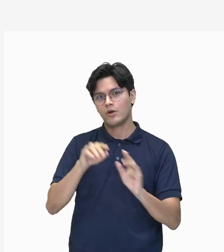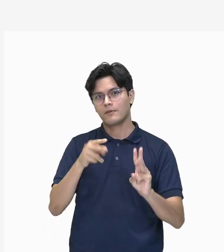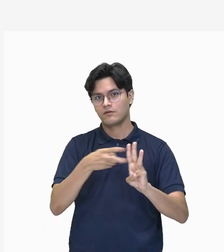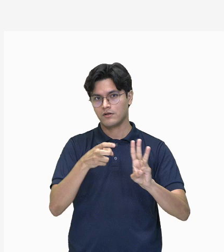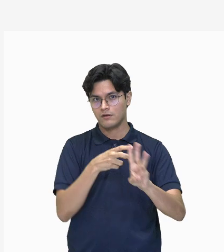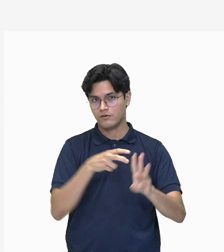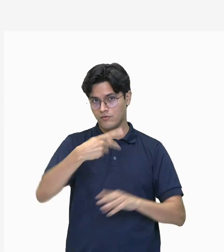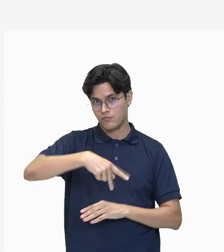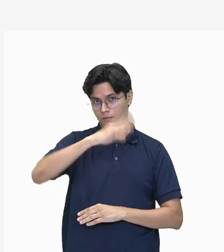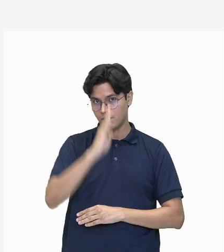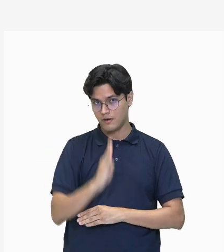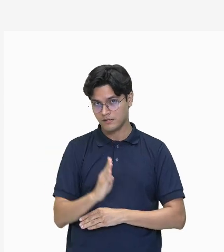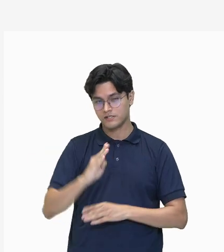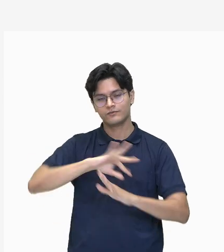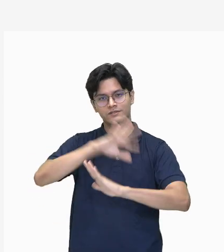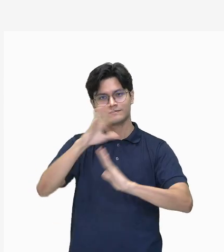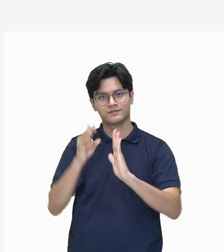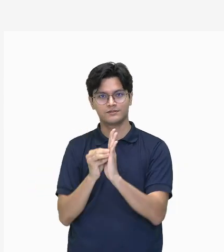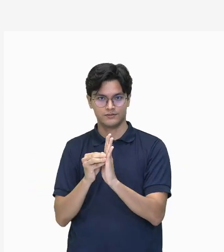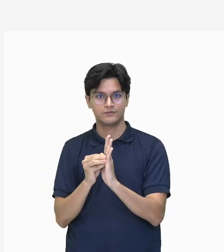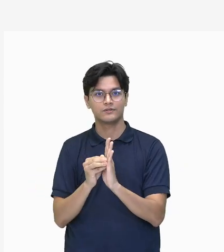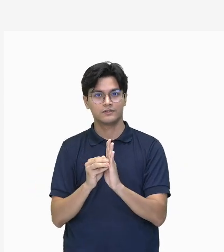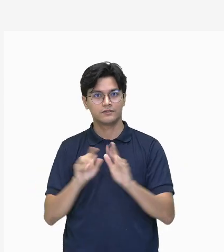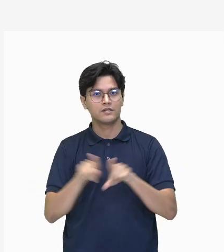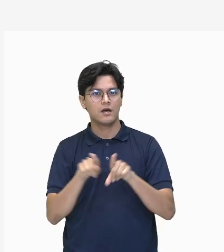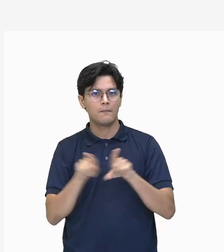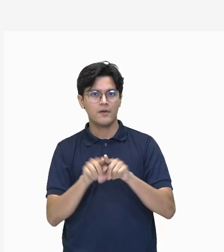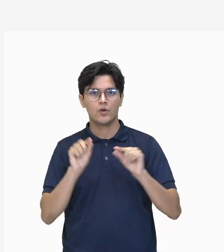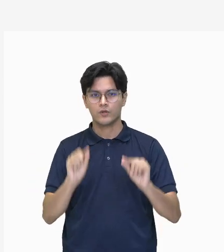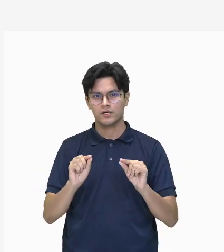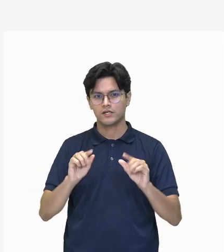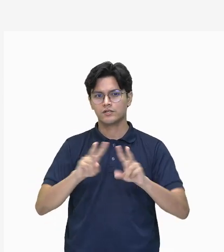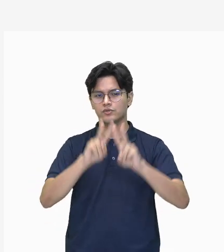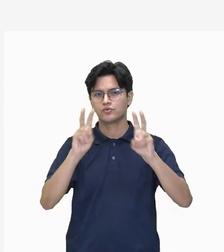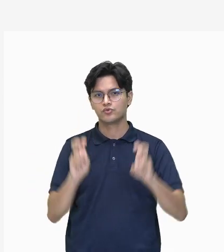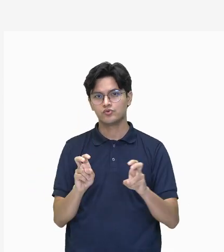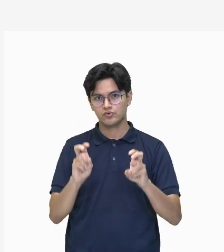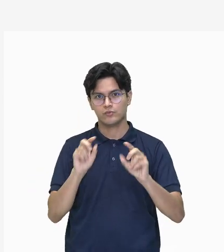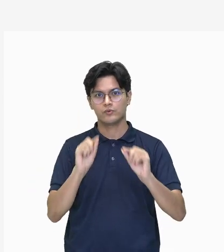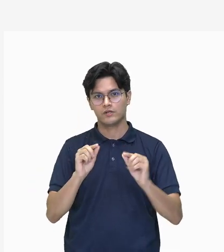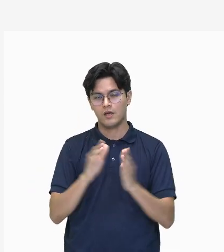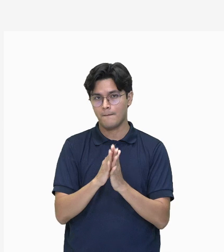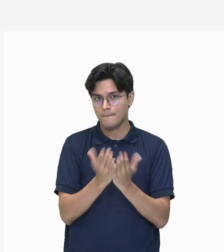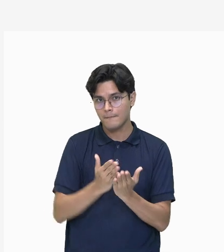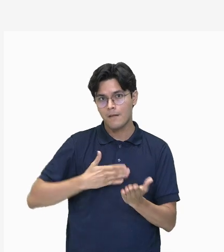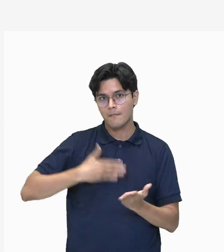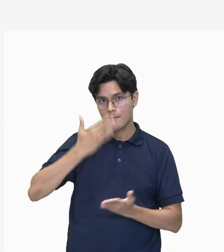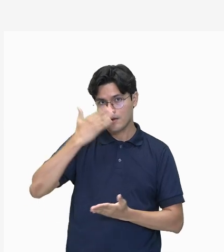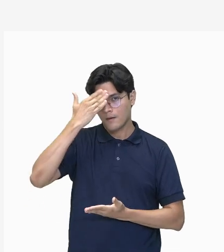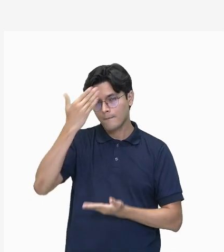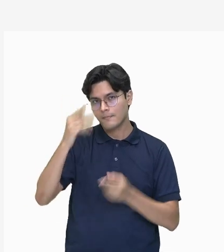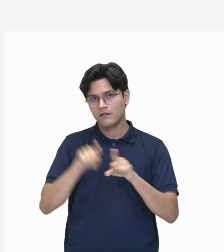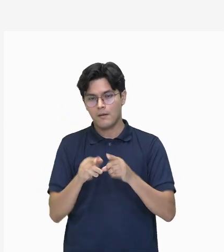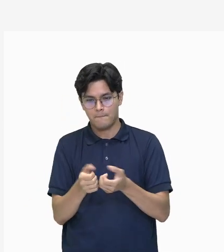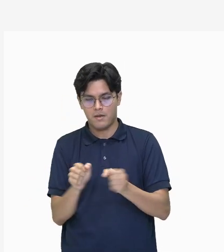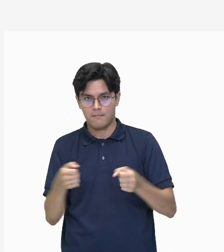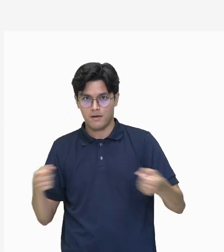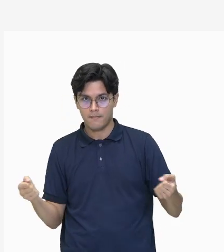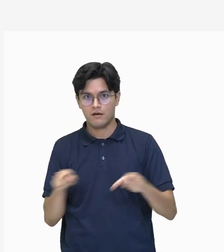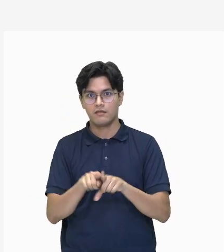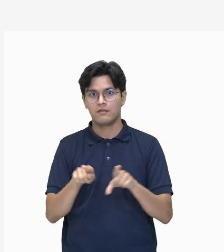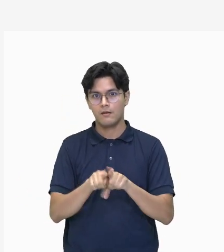amazônicas. E aí nós vamos nos debruçar sobre o Corão, a Bhagavad Gita, a Torá, os Vedas, o Livro